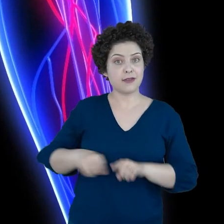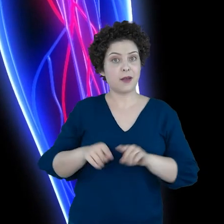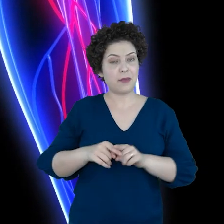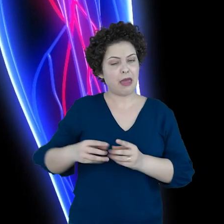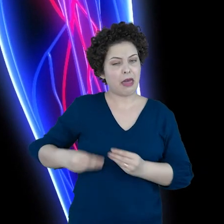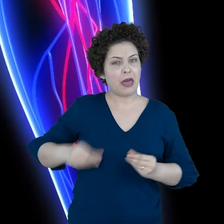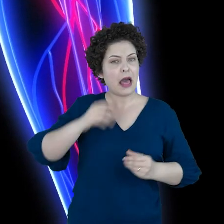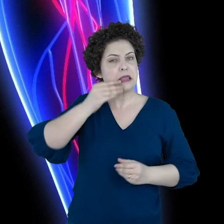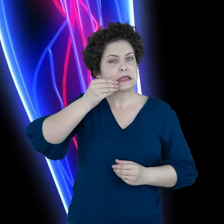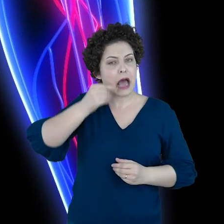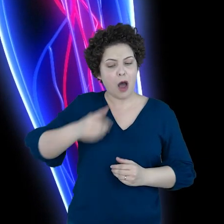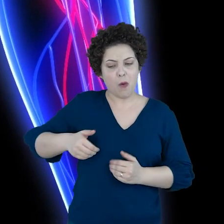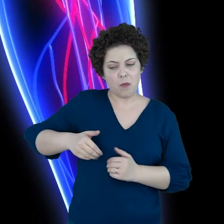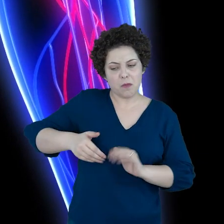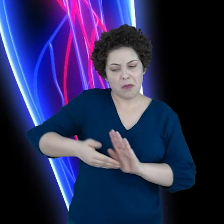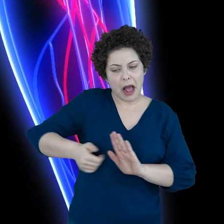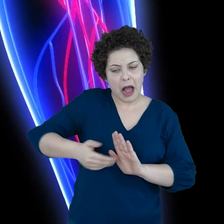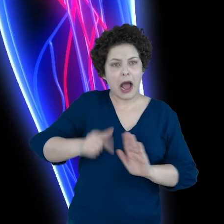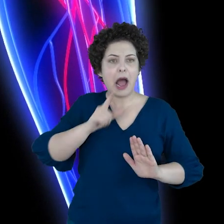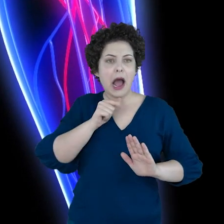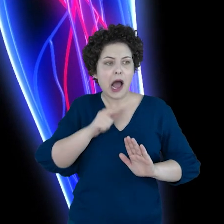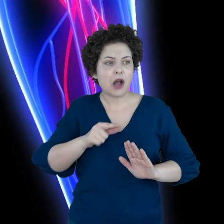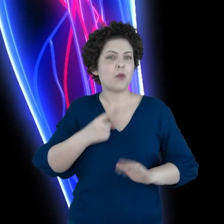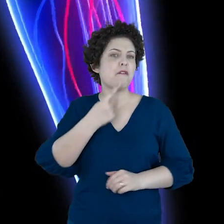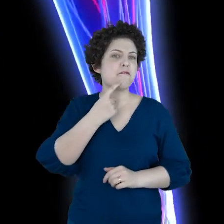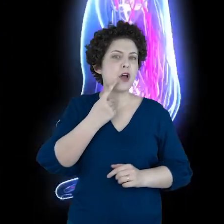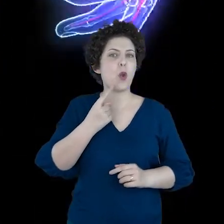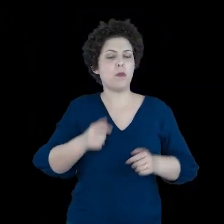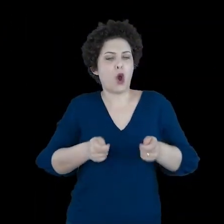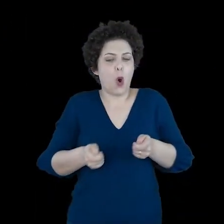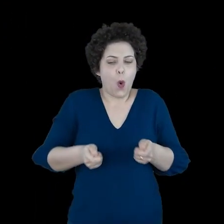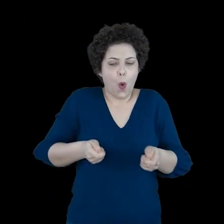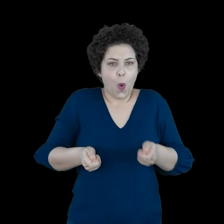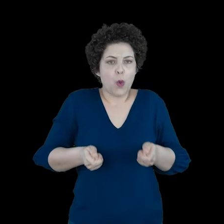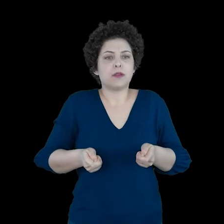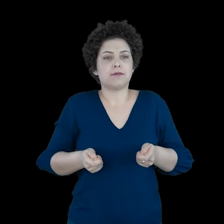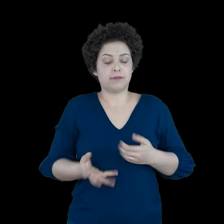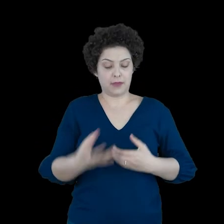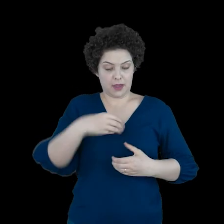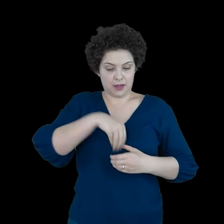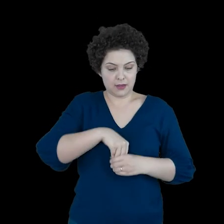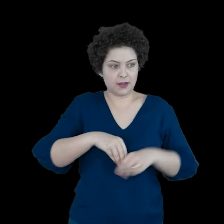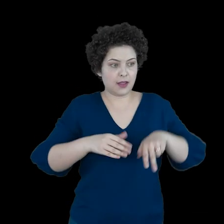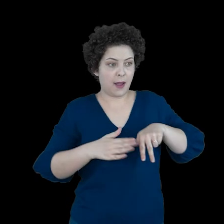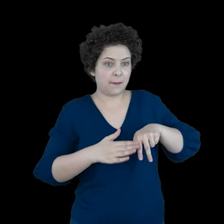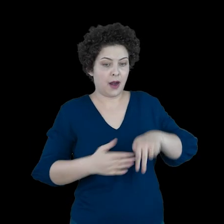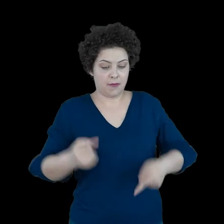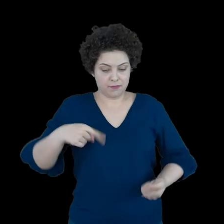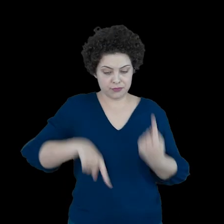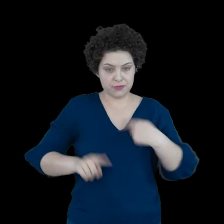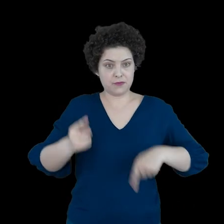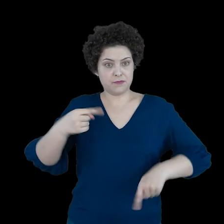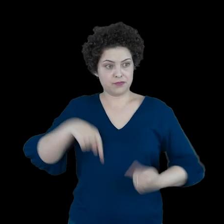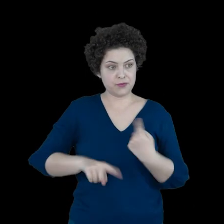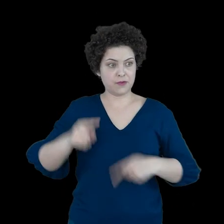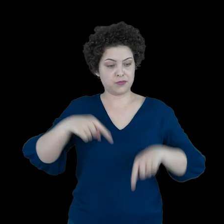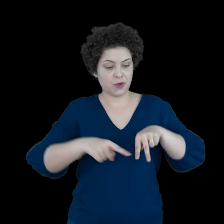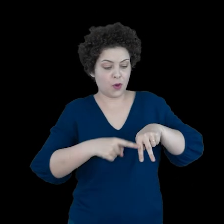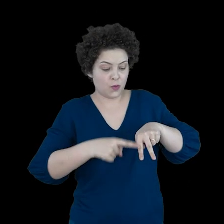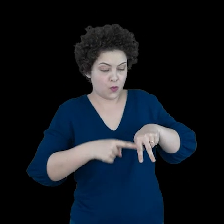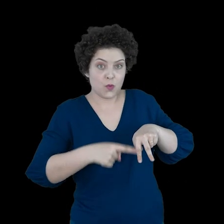e água, regulando o volume de sangue no corpo. No interior das próprias artérias, mecanismos